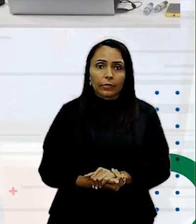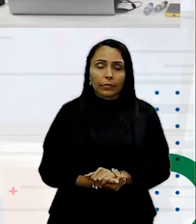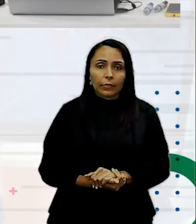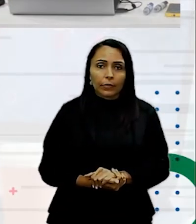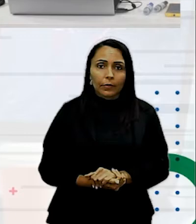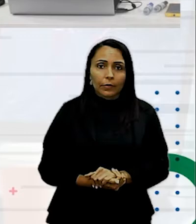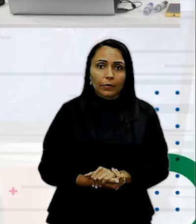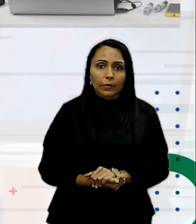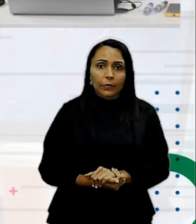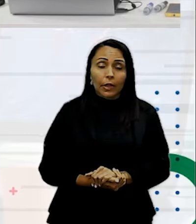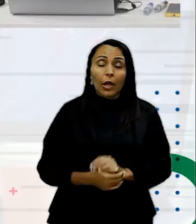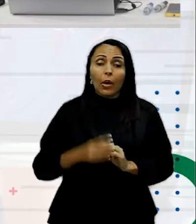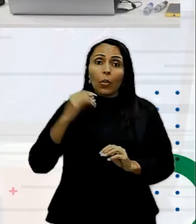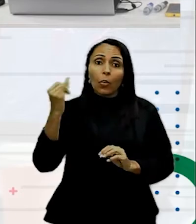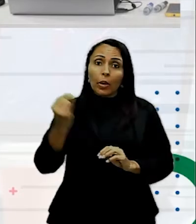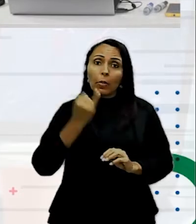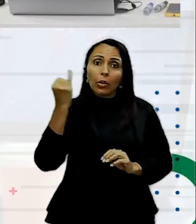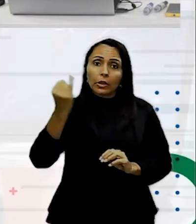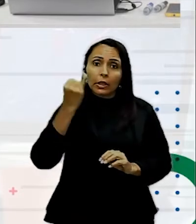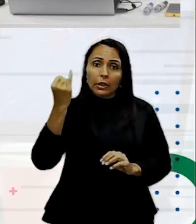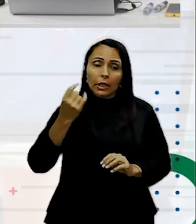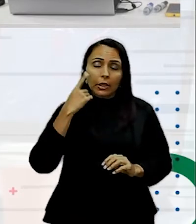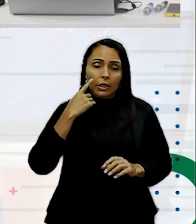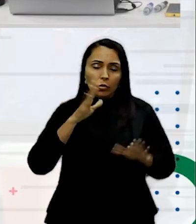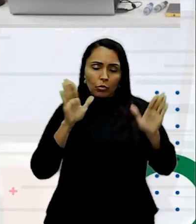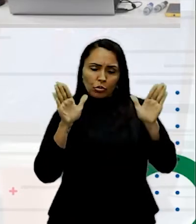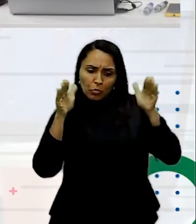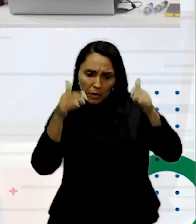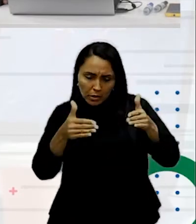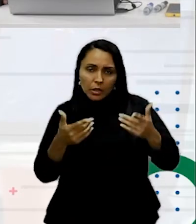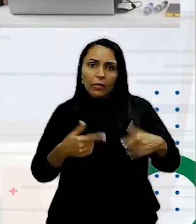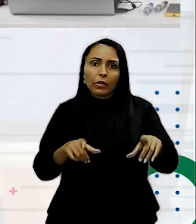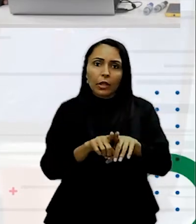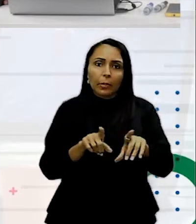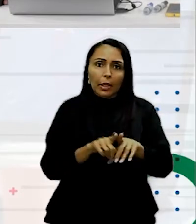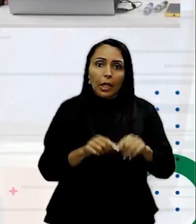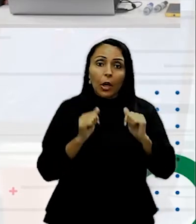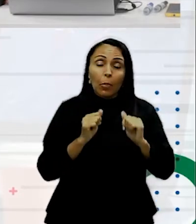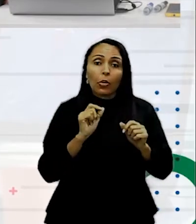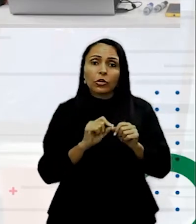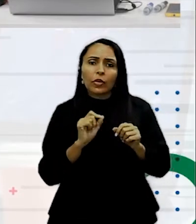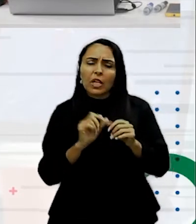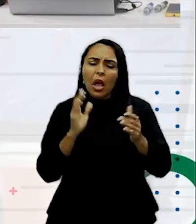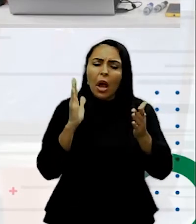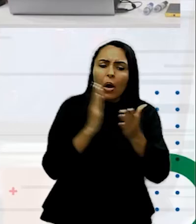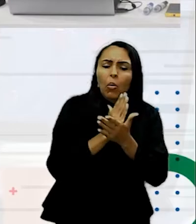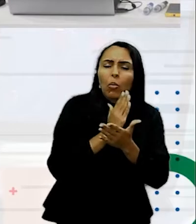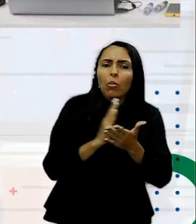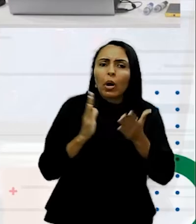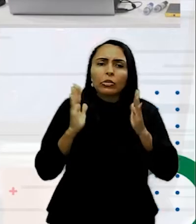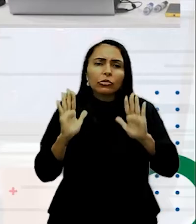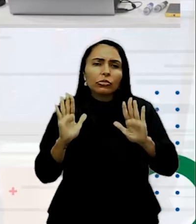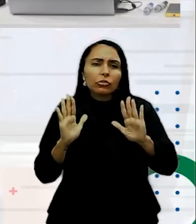O interessante é que, no caso específico da elipse, eu posso fazer algumas